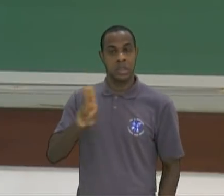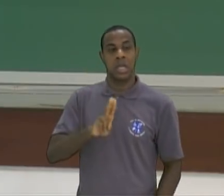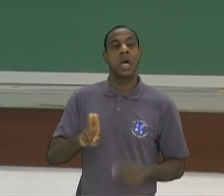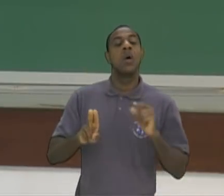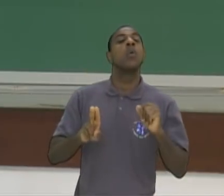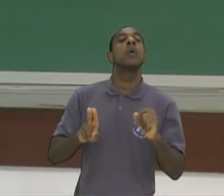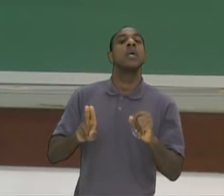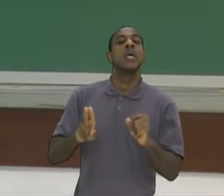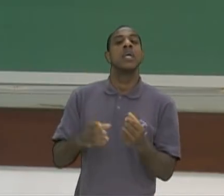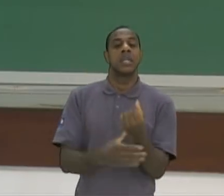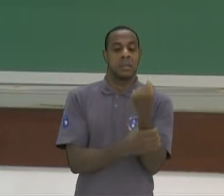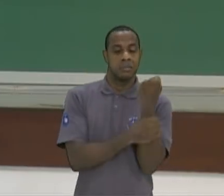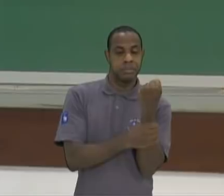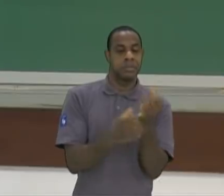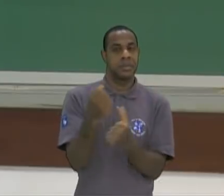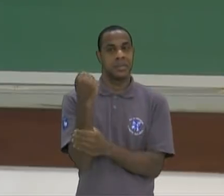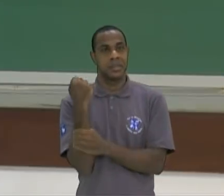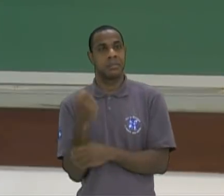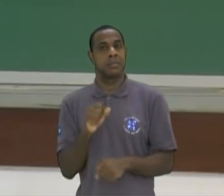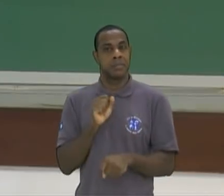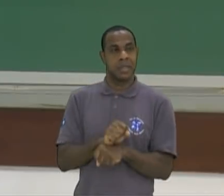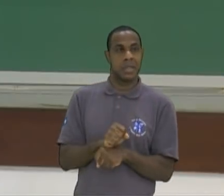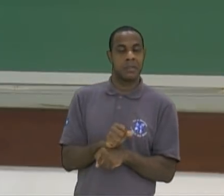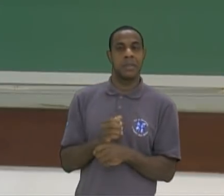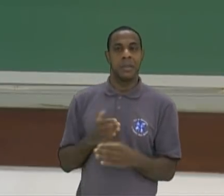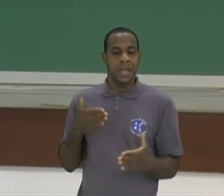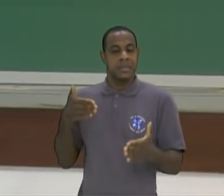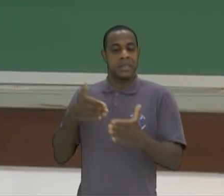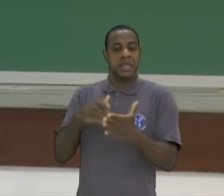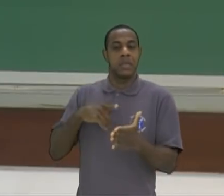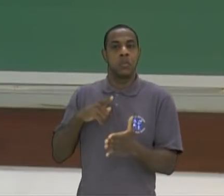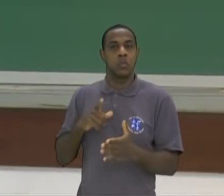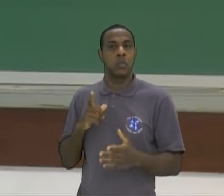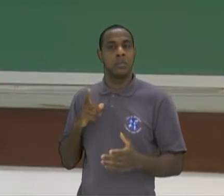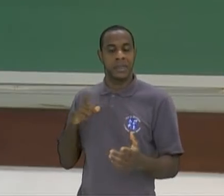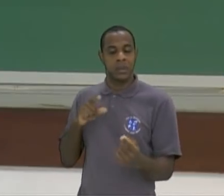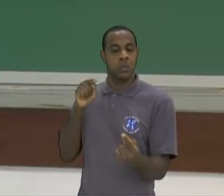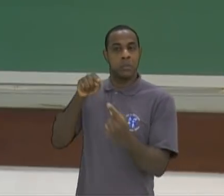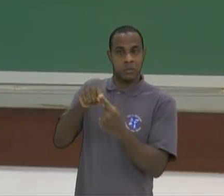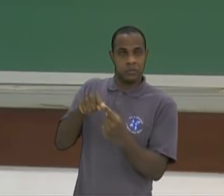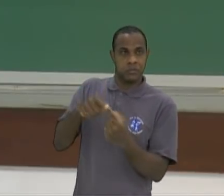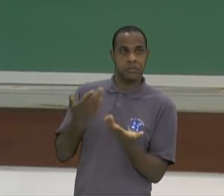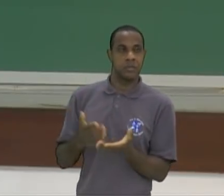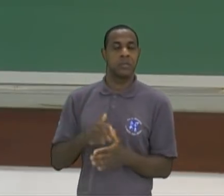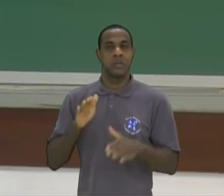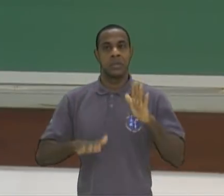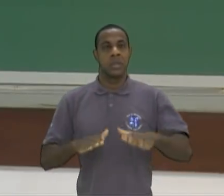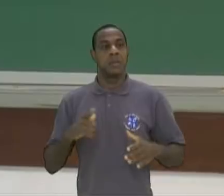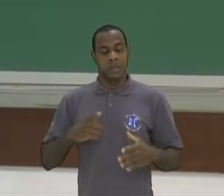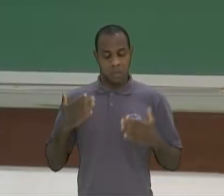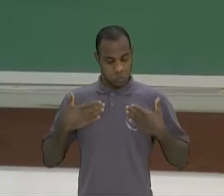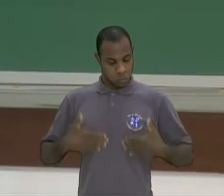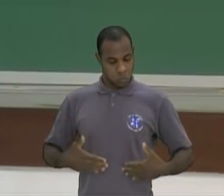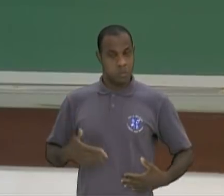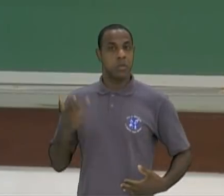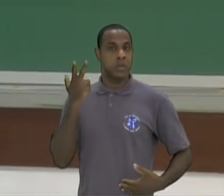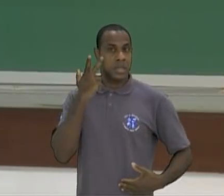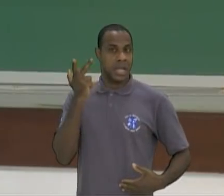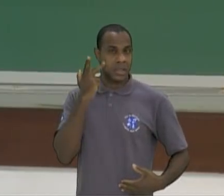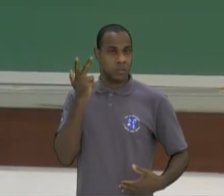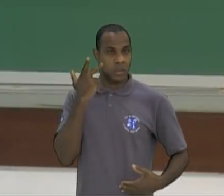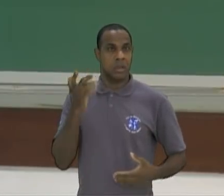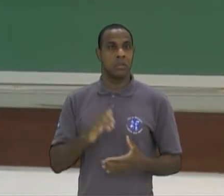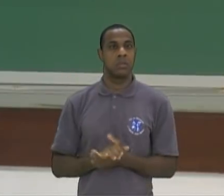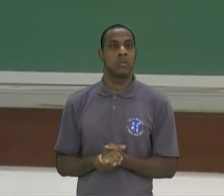pela antiginástica para chegar a seu fim, né? Então, a ideia é manter o corpo na sua forma natural, né? Opondo-se à ideia